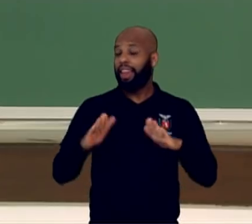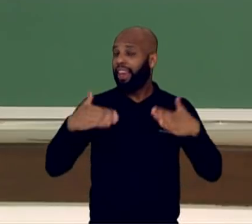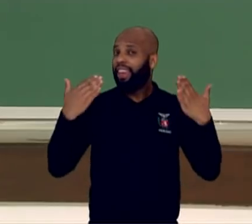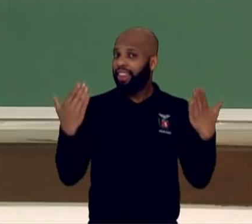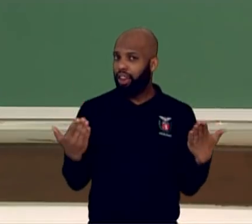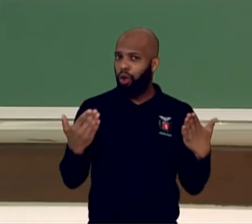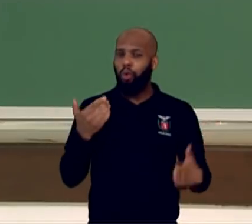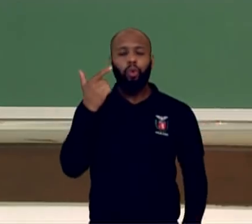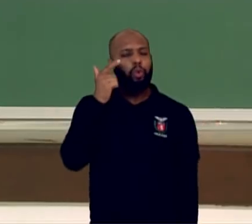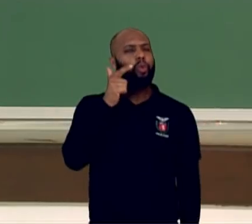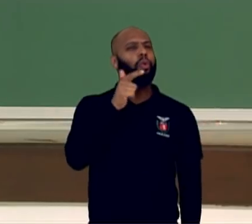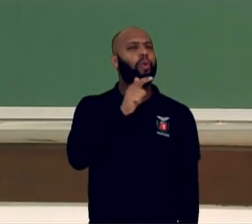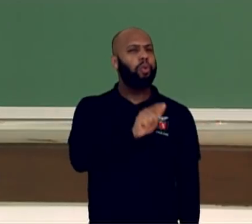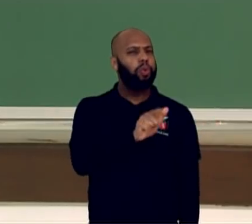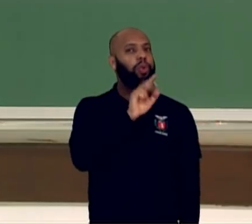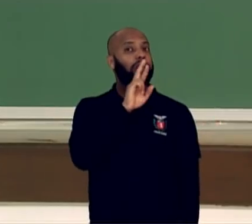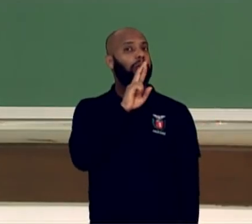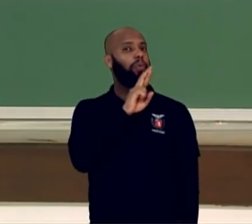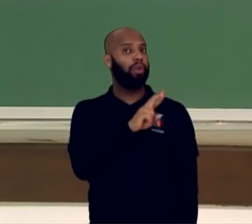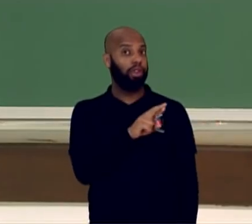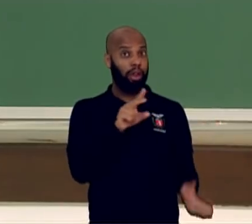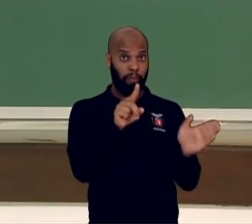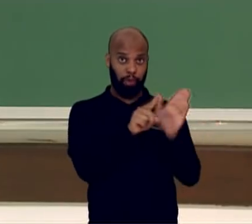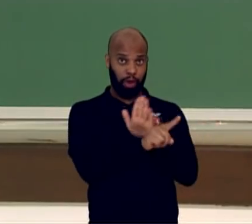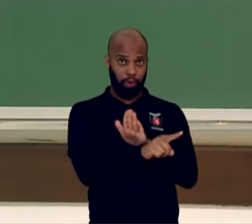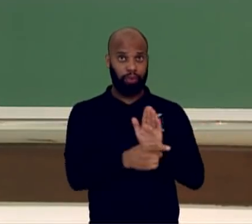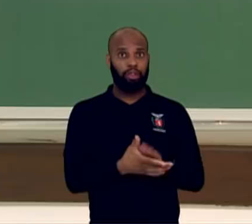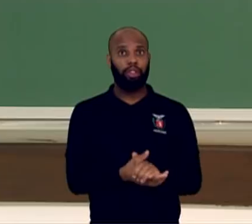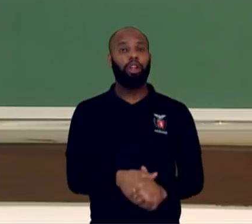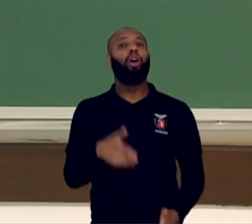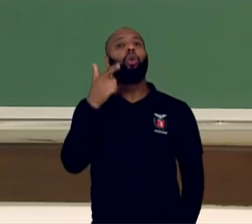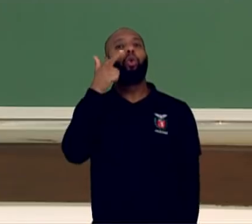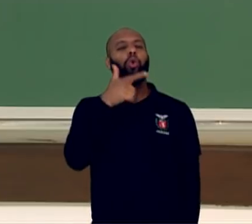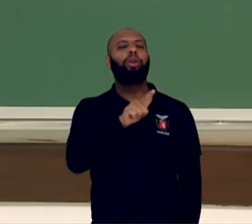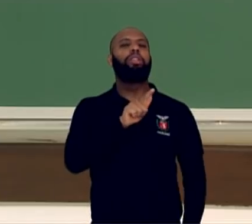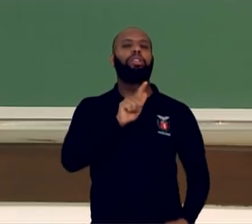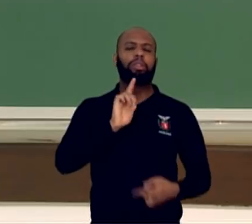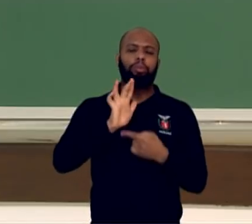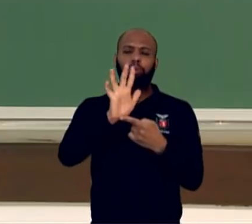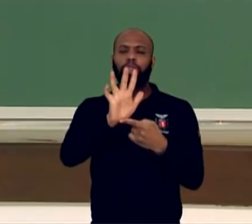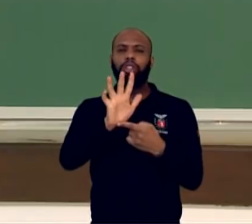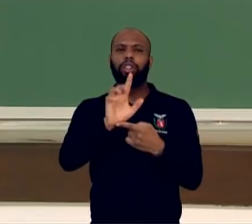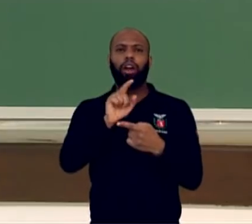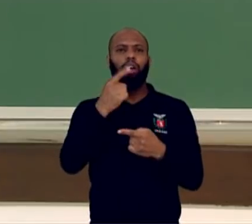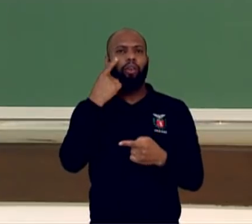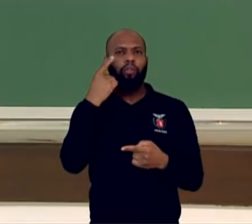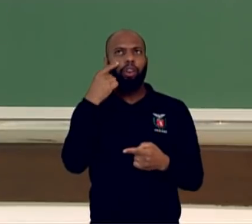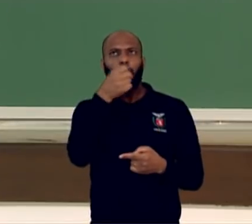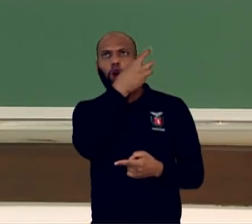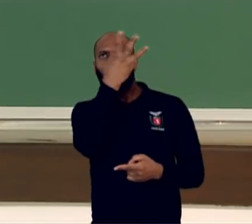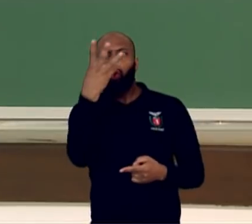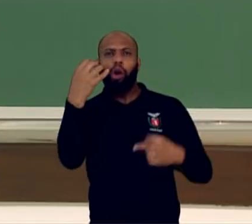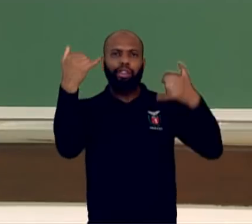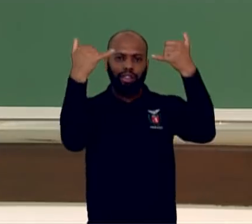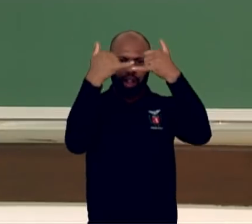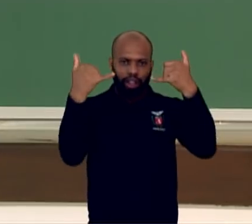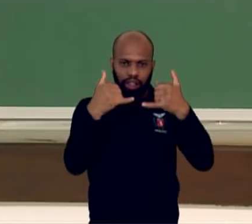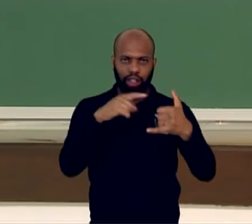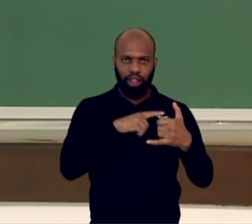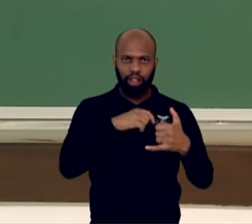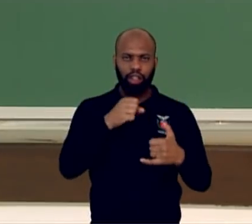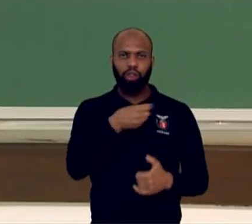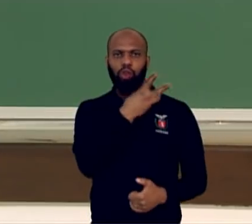E aí, pessoal, conseguiram fazer o exercício? Conseguiram apontar quantas estrofes e quantos versos tem nesse trecho do